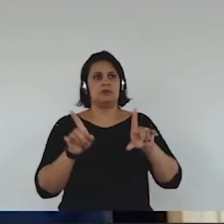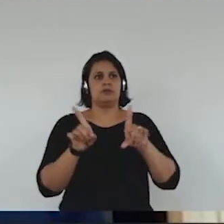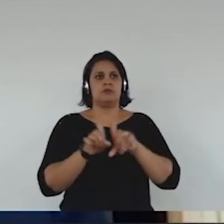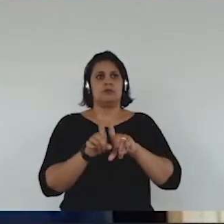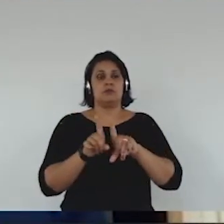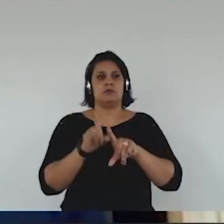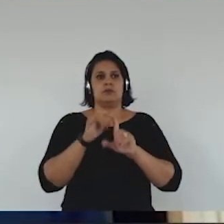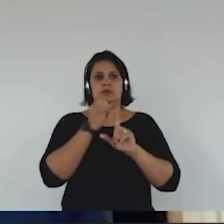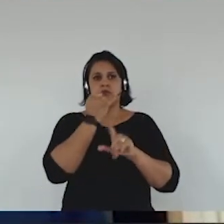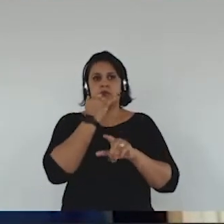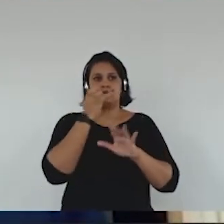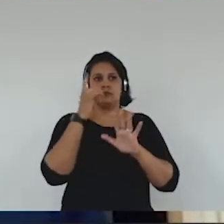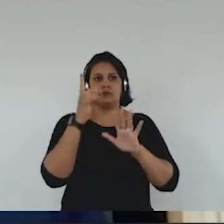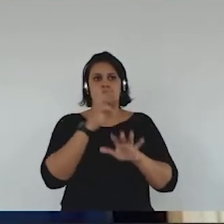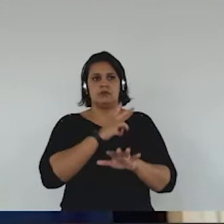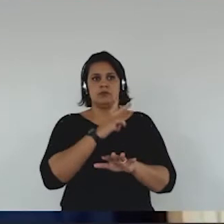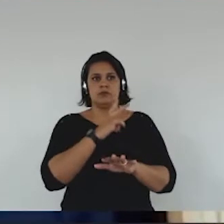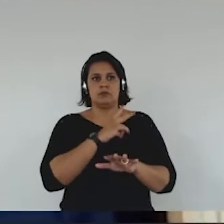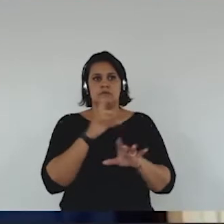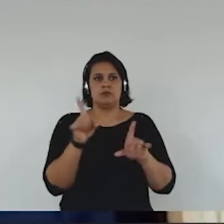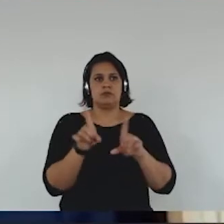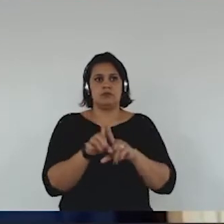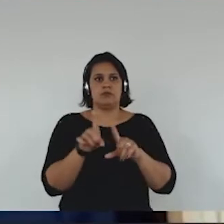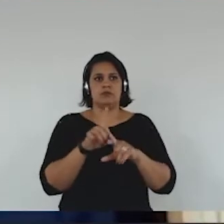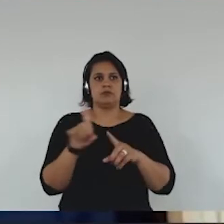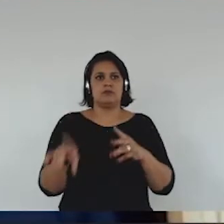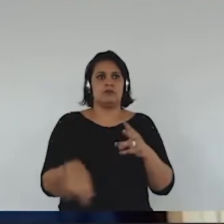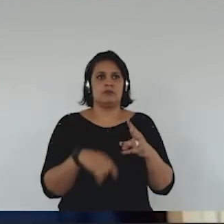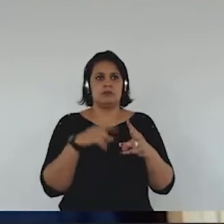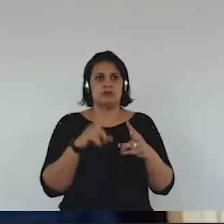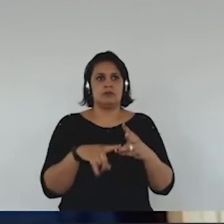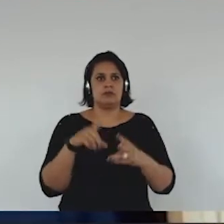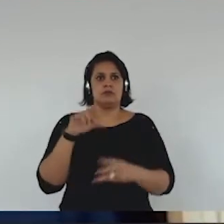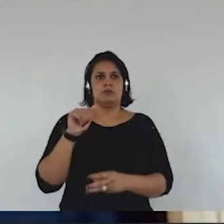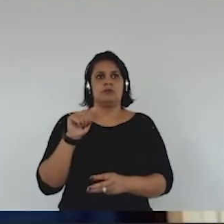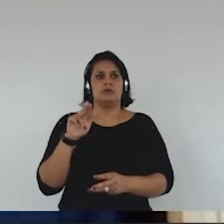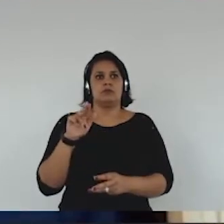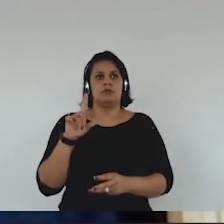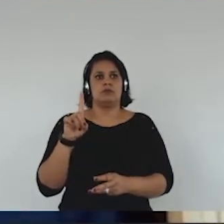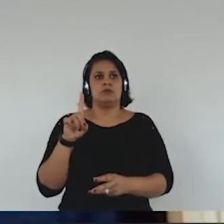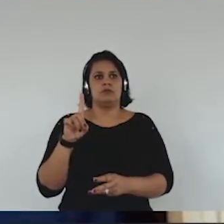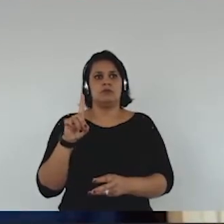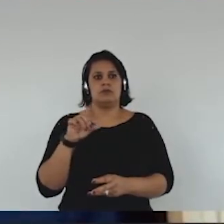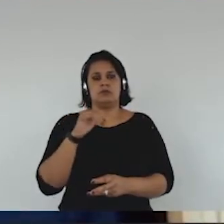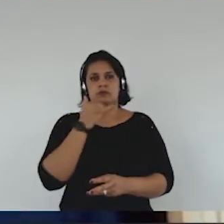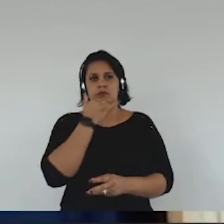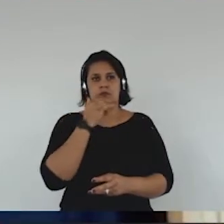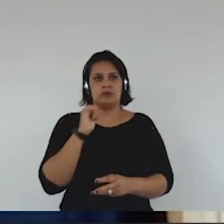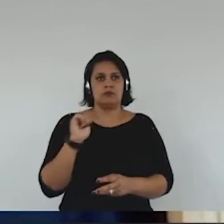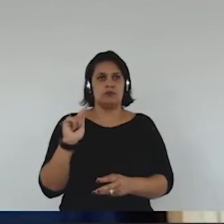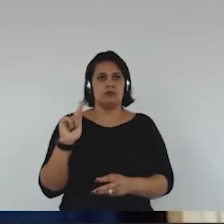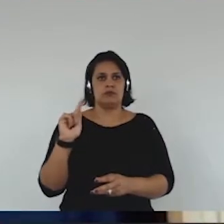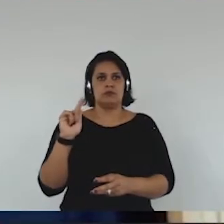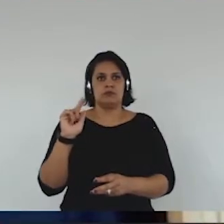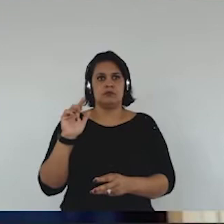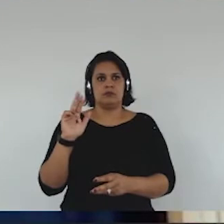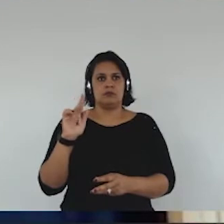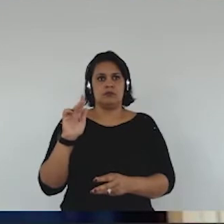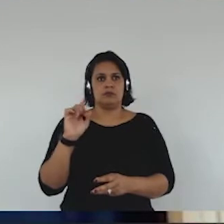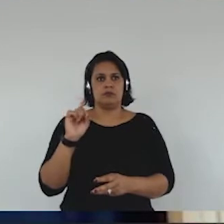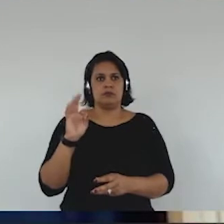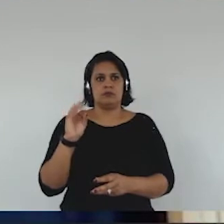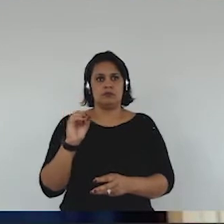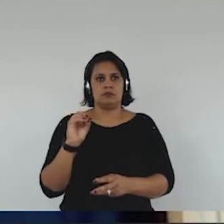USP. E fechando nosso painel, nós teremos o Dr. Augusto Tolentino, advogado, presidente da